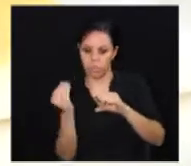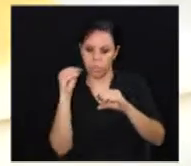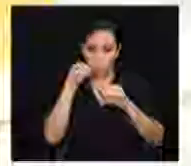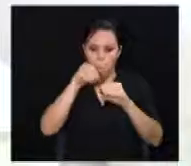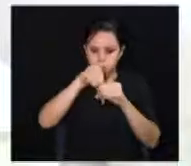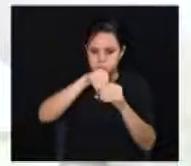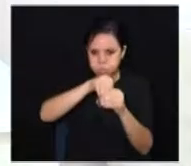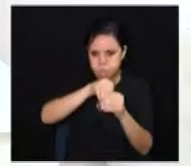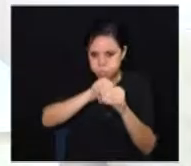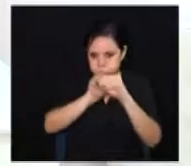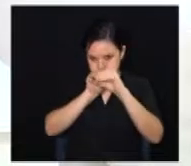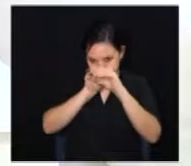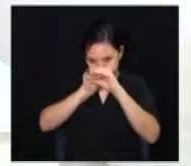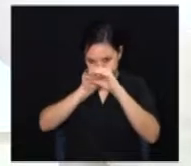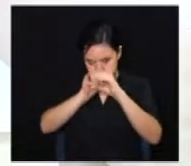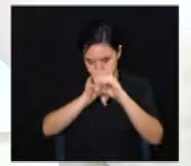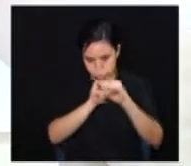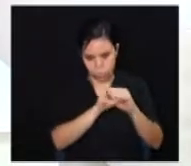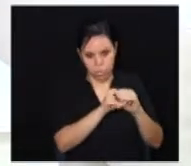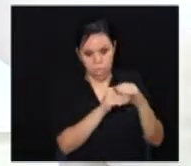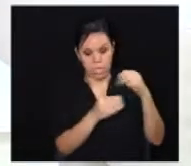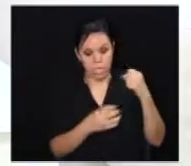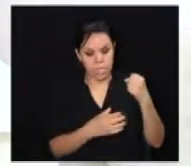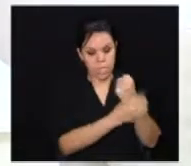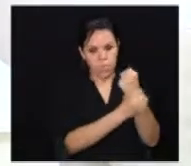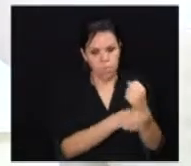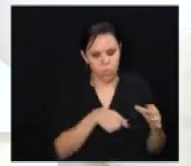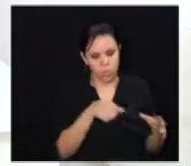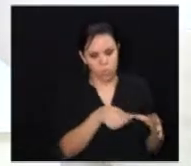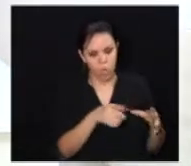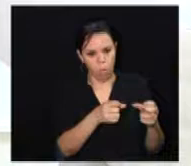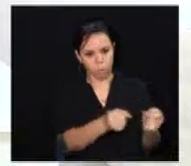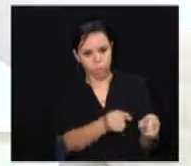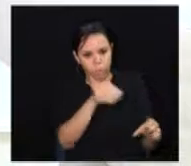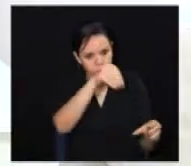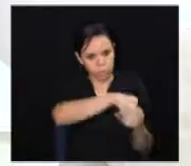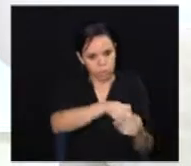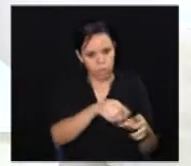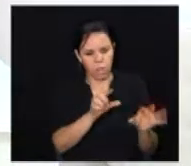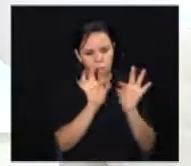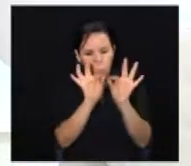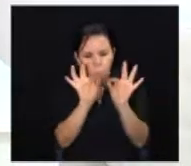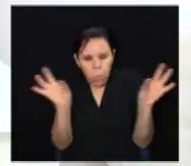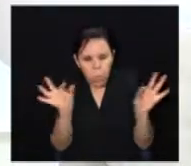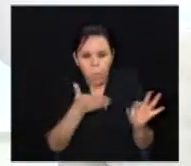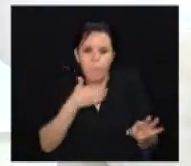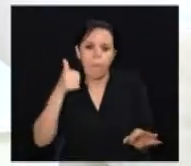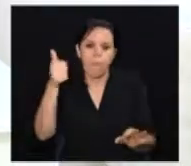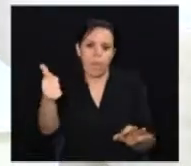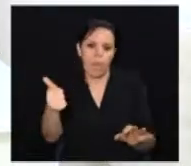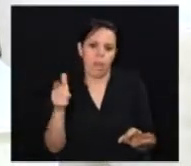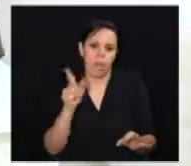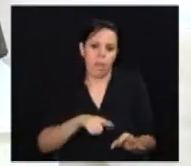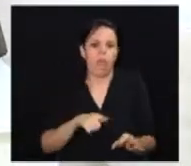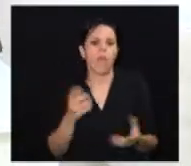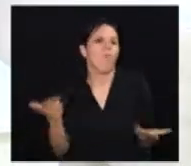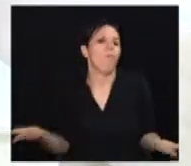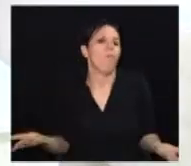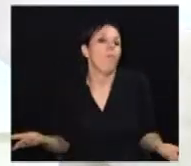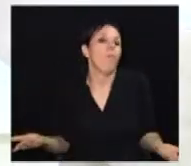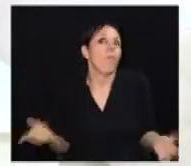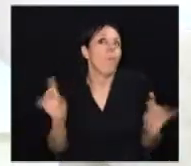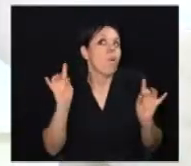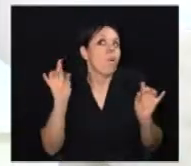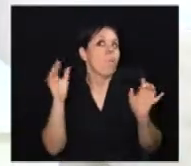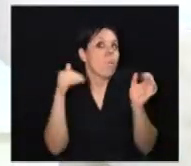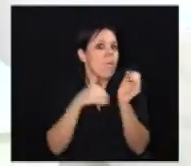da massa é somente segurar o recheio. Então, quanto mais fina, mais delicada ela for, melhor vai ser o prato. Tem algum segredo na hora que eu for